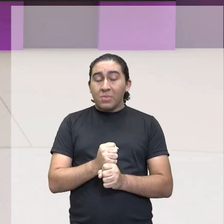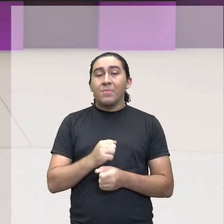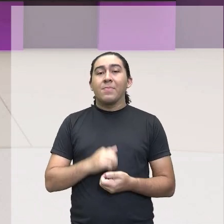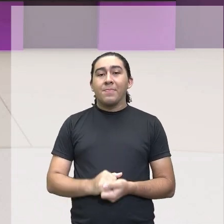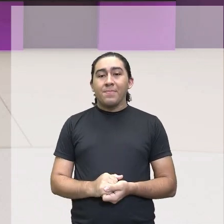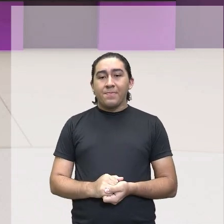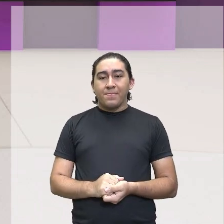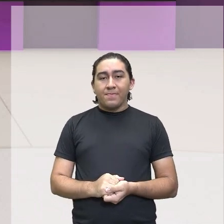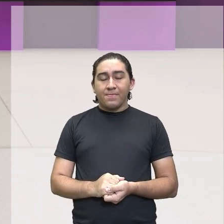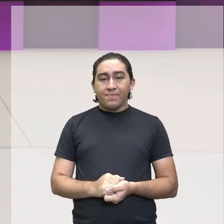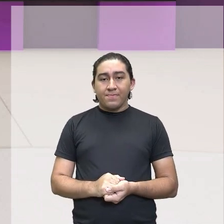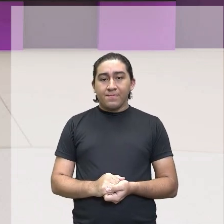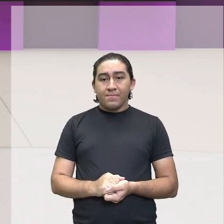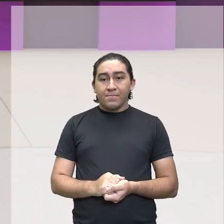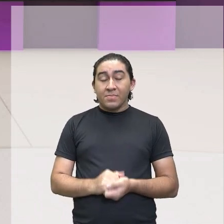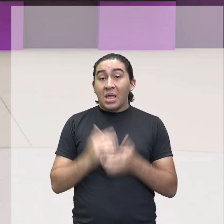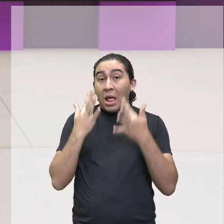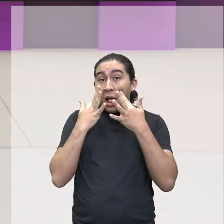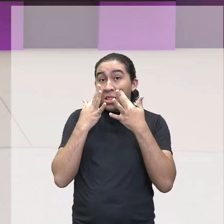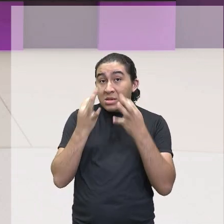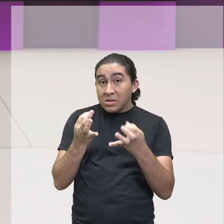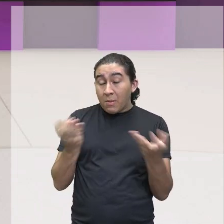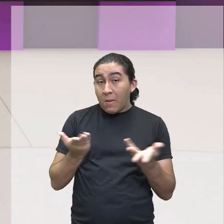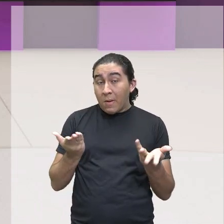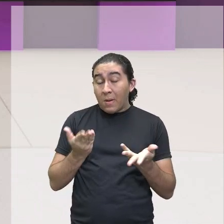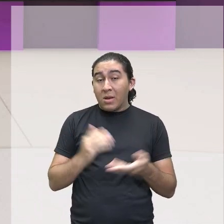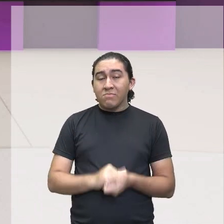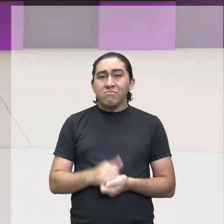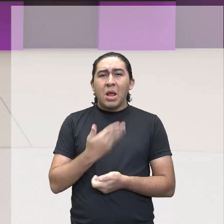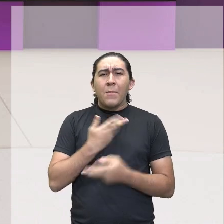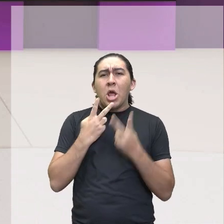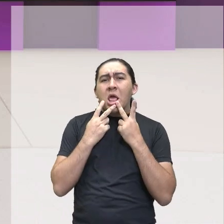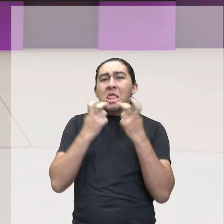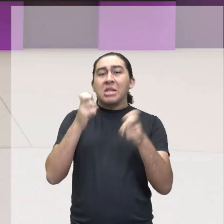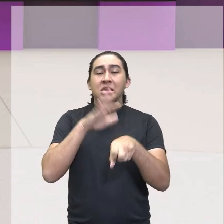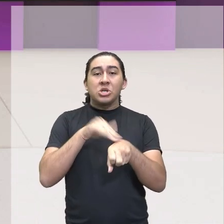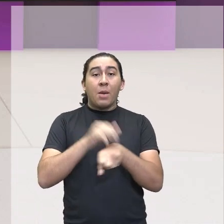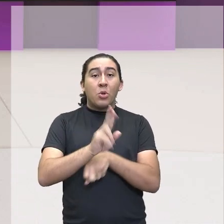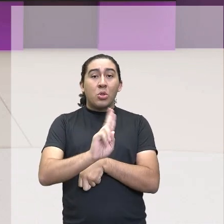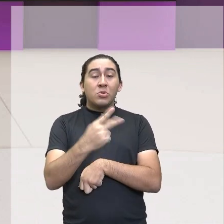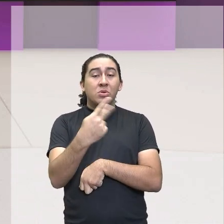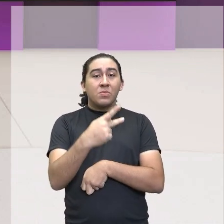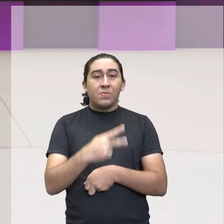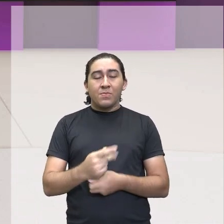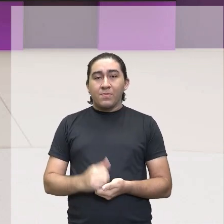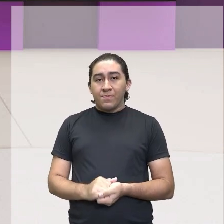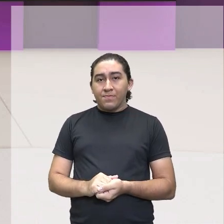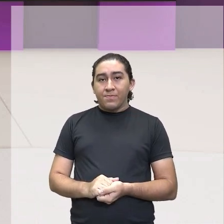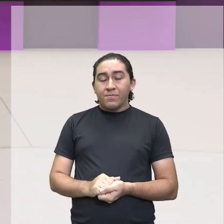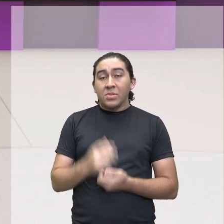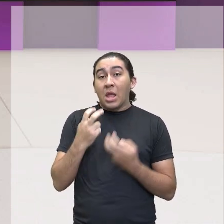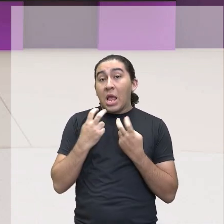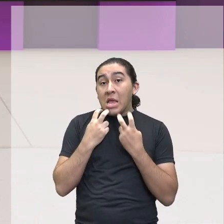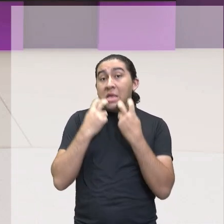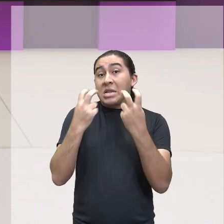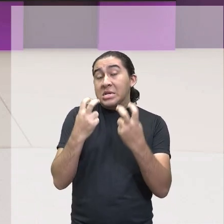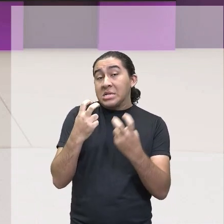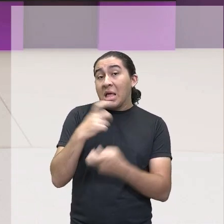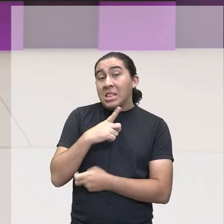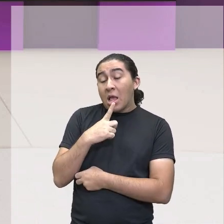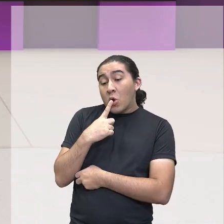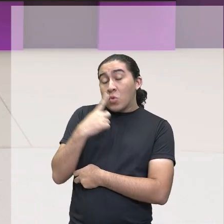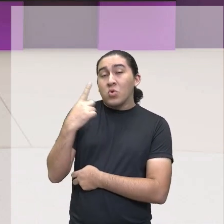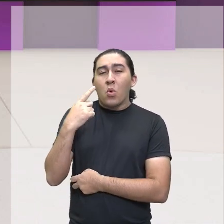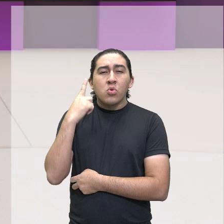tá? Atenção, então aqui agora, um amigo grita chamando o seu nome e ao gritar, ele emite um